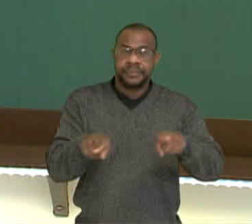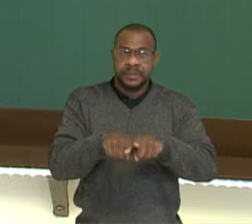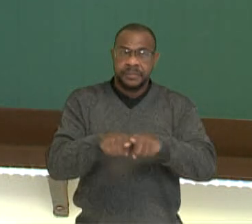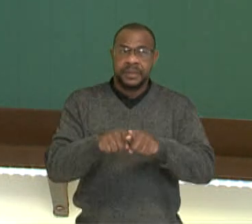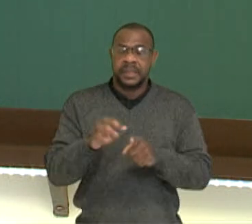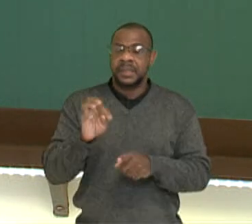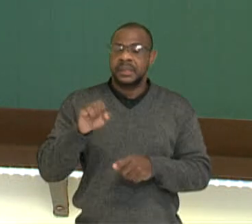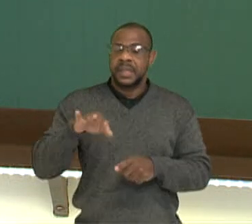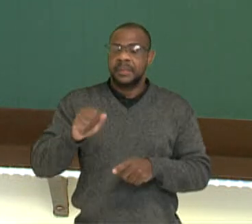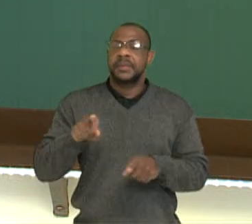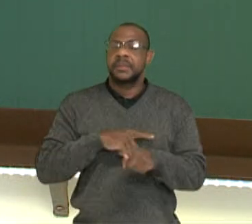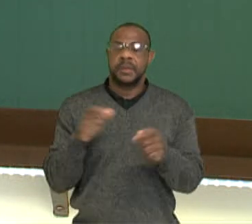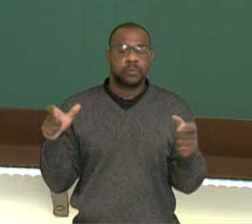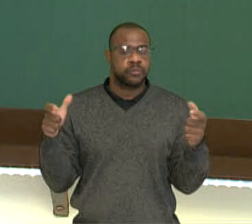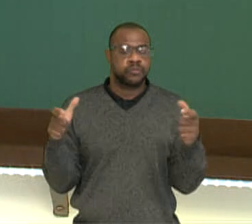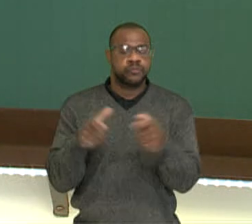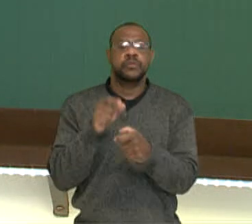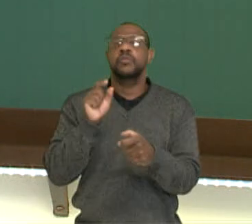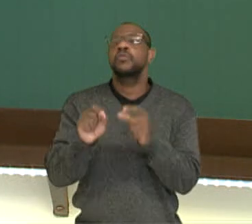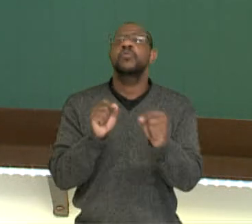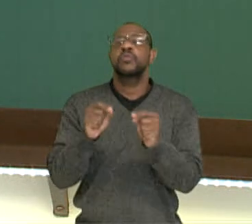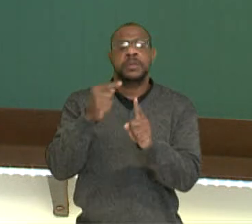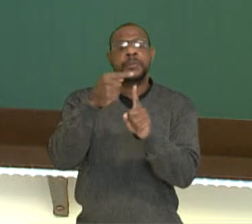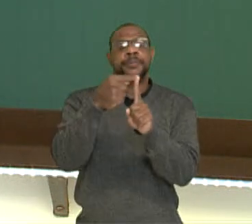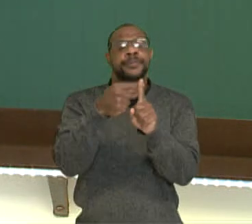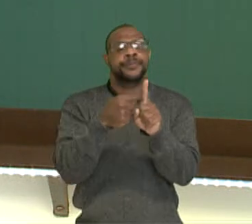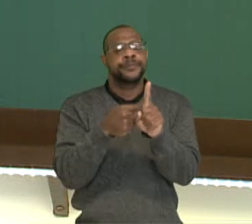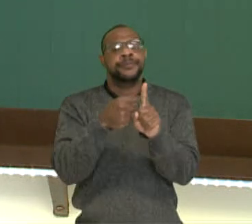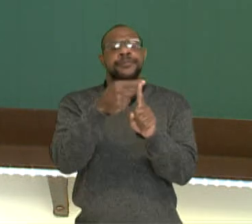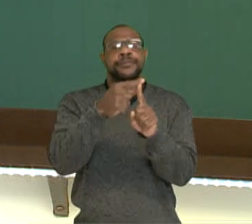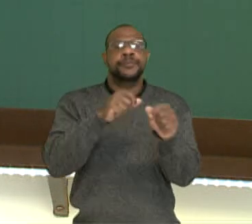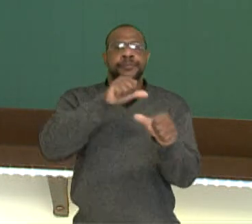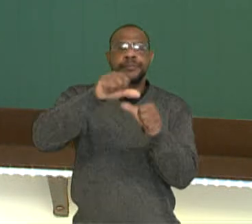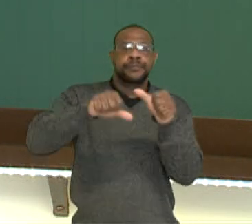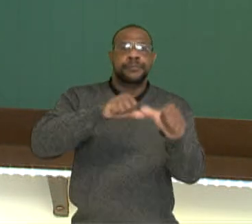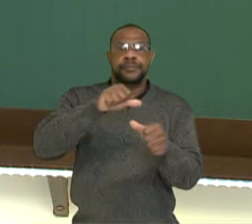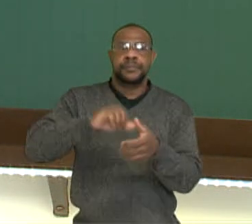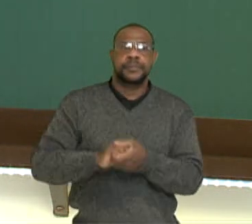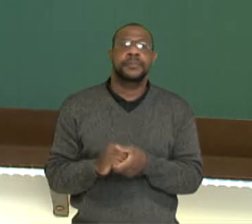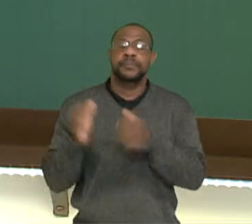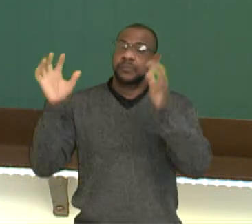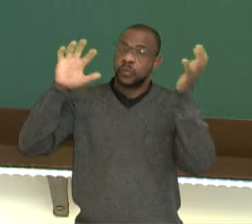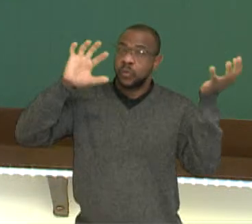vamos ter uma redução na variação das temperaturas. Já no clima